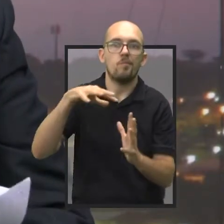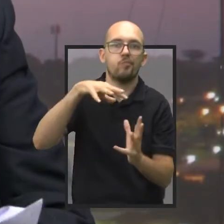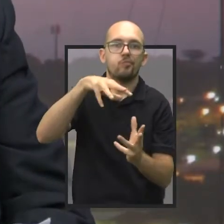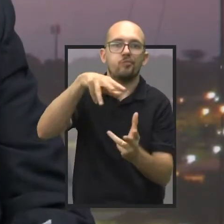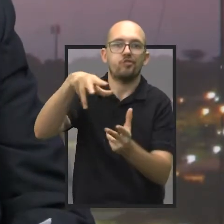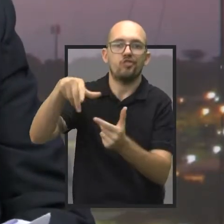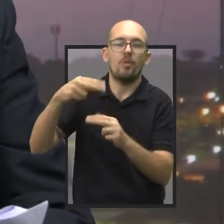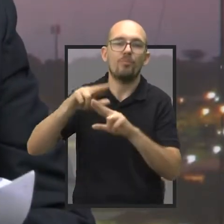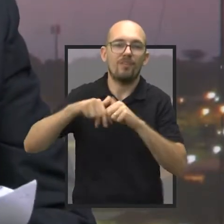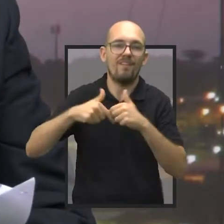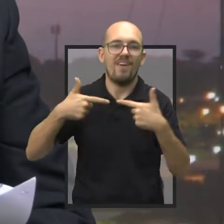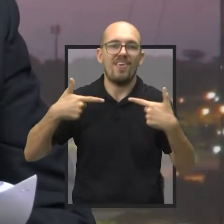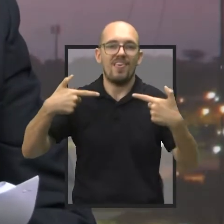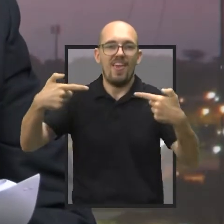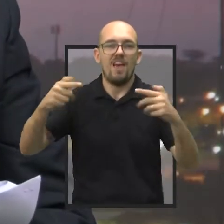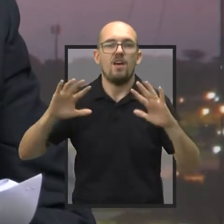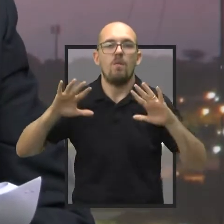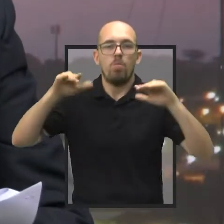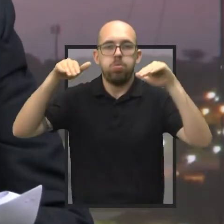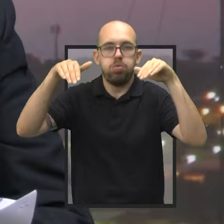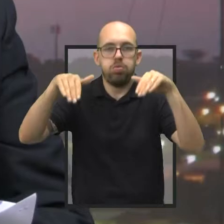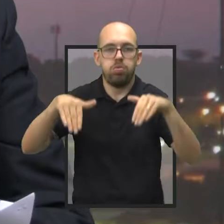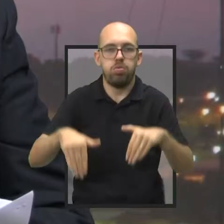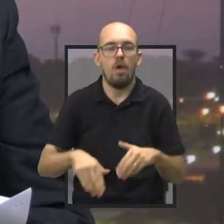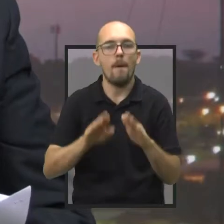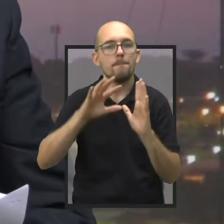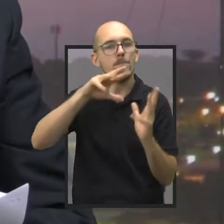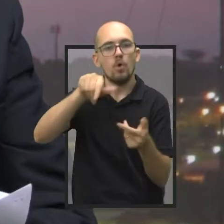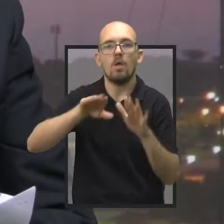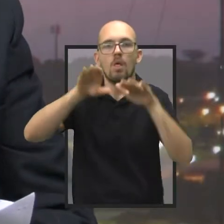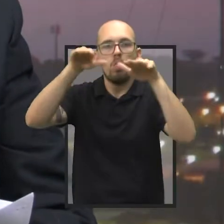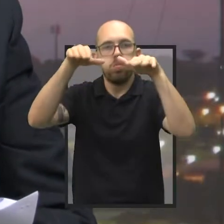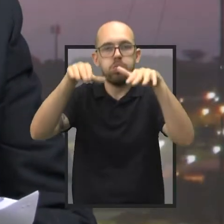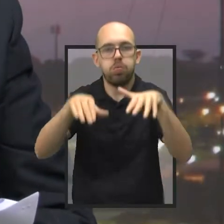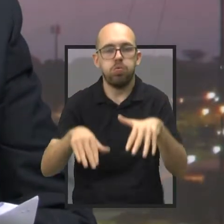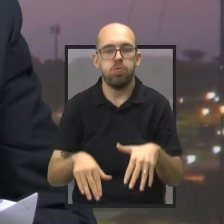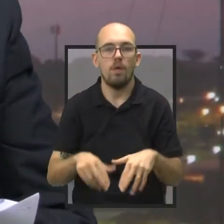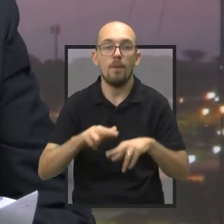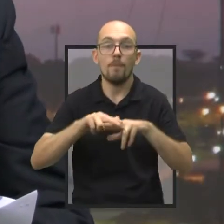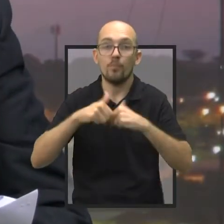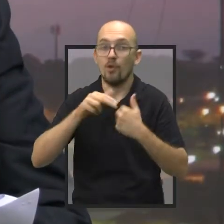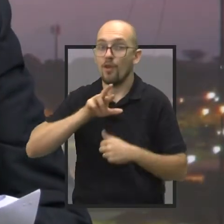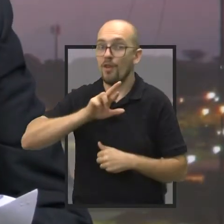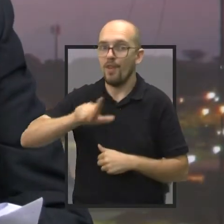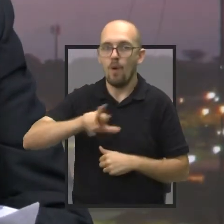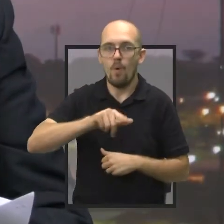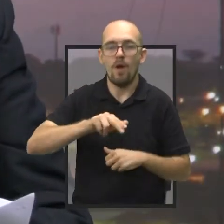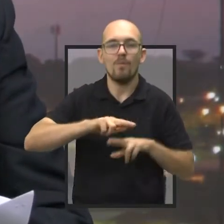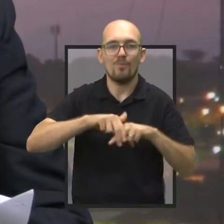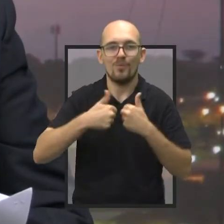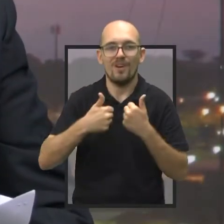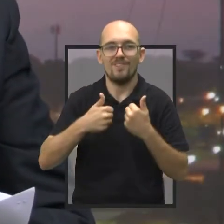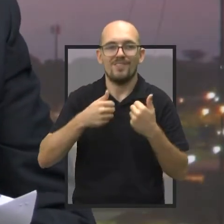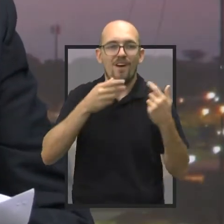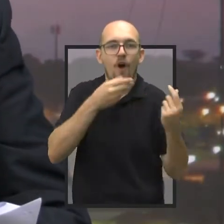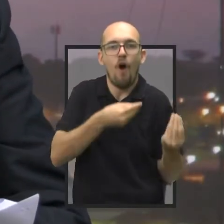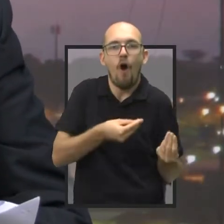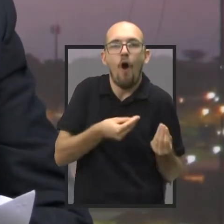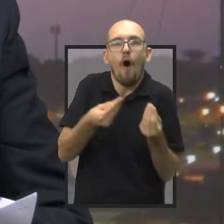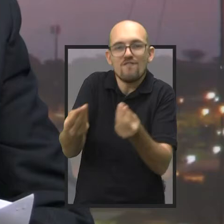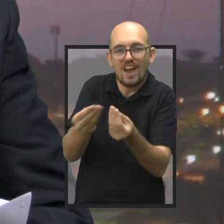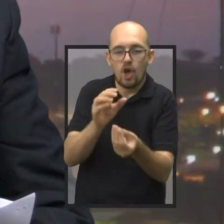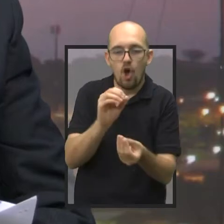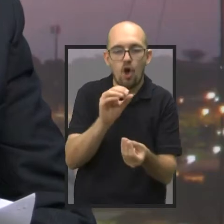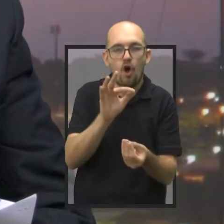da Segunda Guerra Mundial não partia-se da oferta, mas sim da demanda, né? O que é oferta e